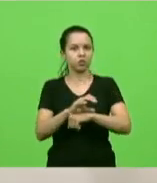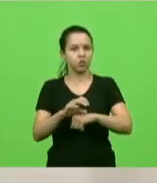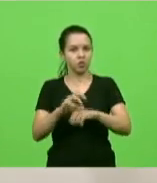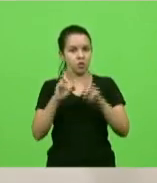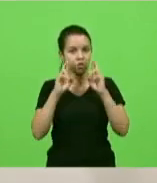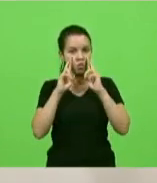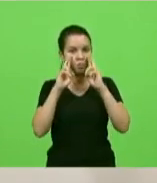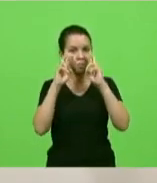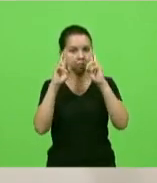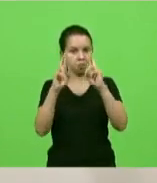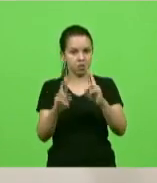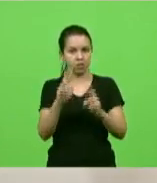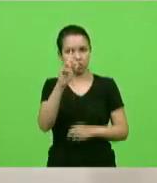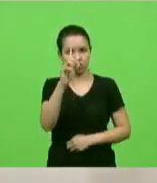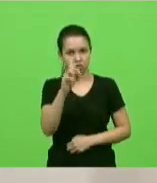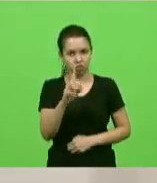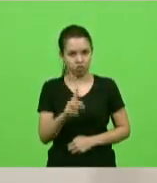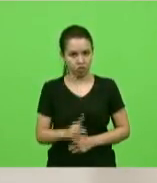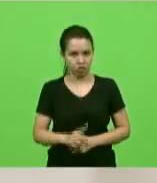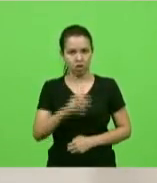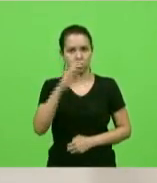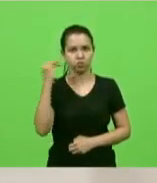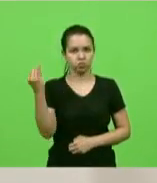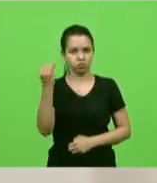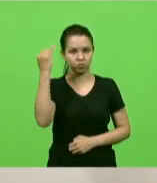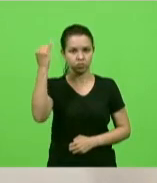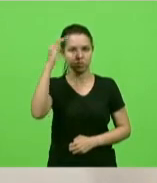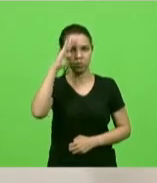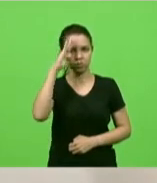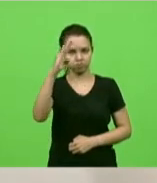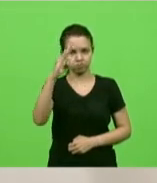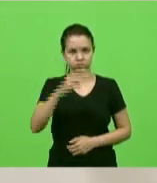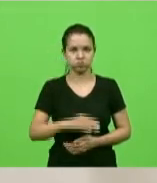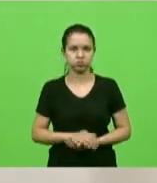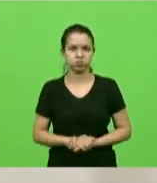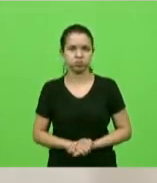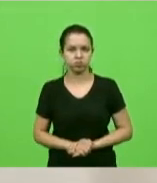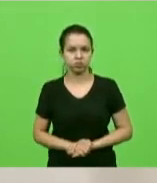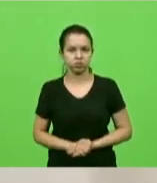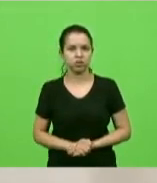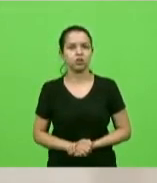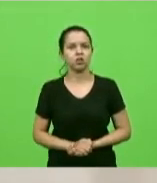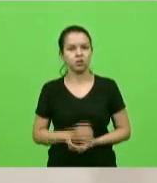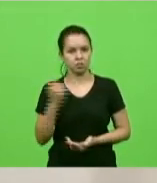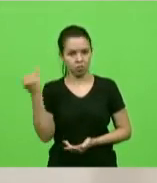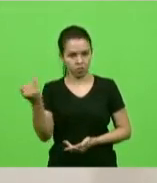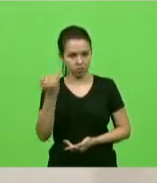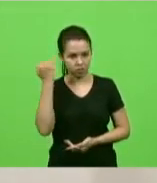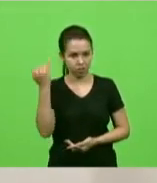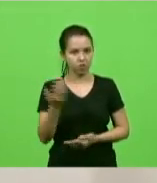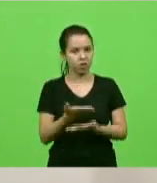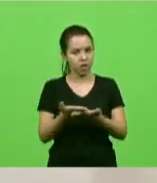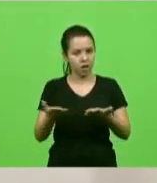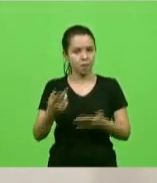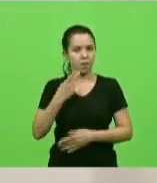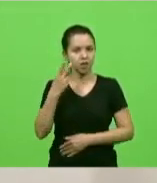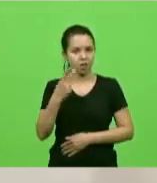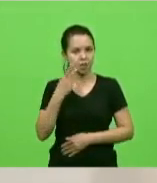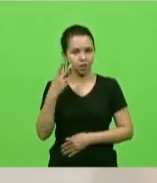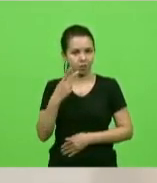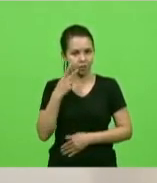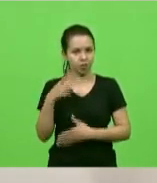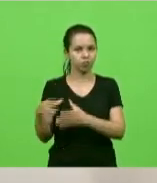direitos fundamentais. Neste viés, é imprescindível a importância dos parlamentos para o controle do